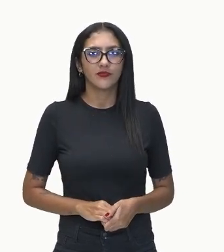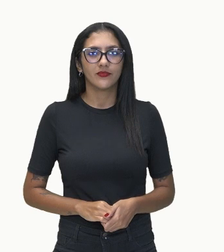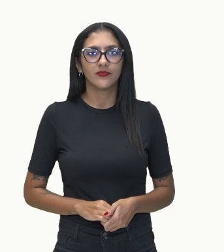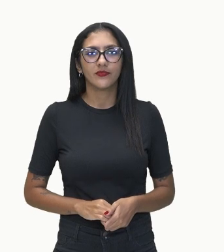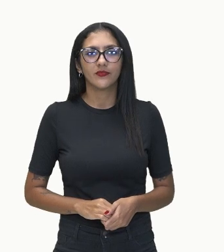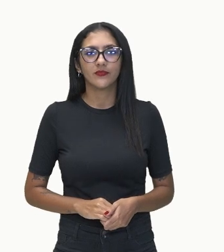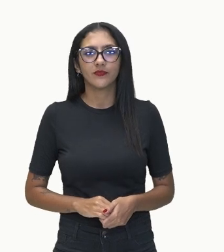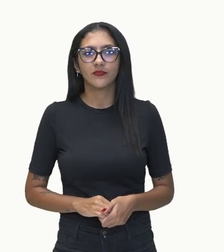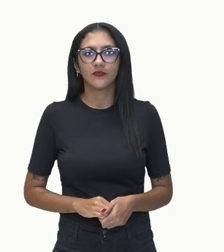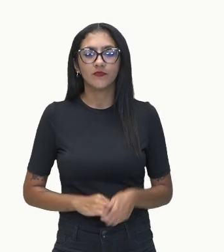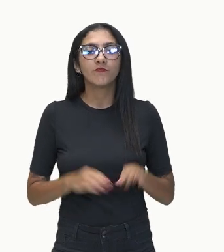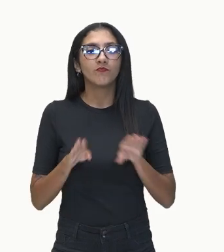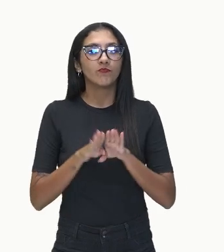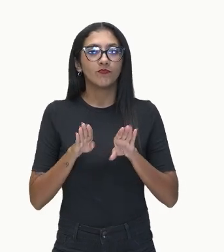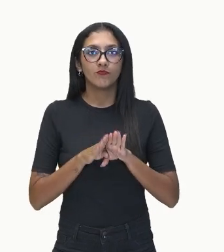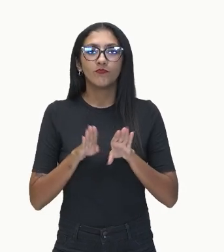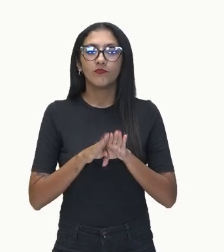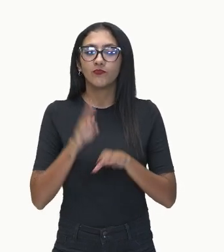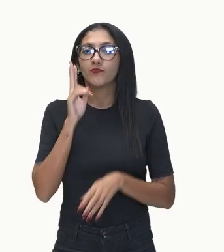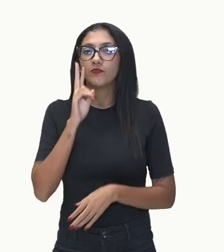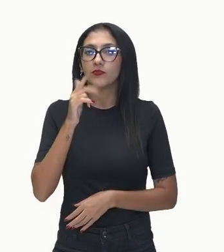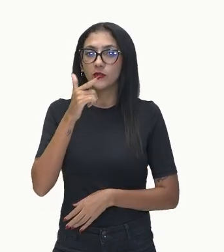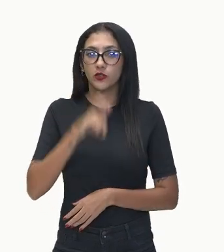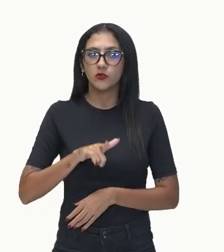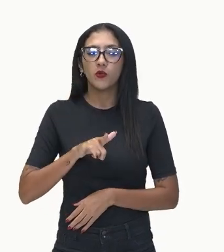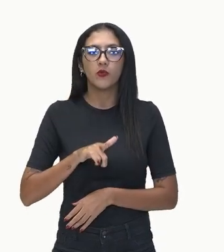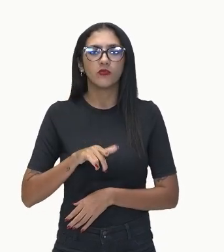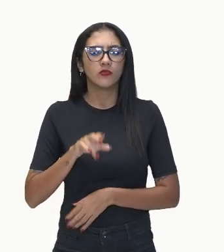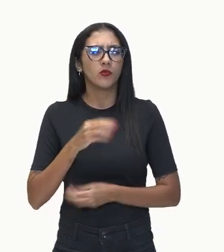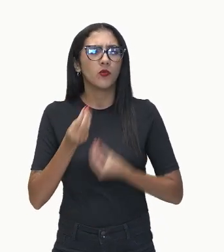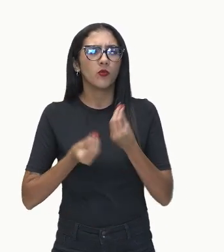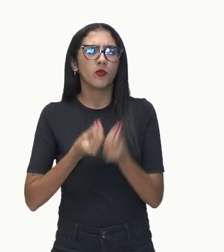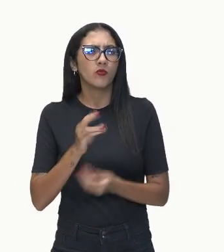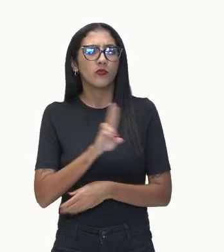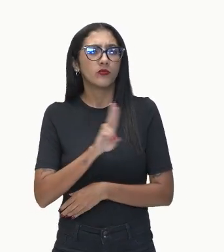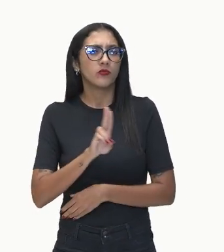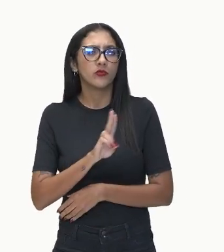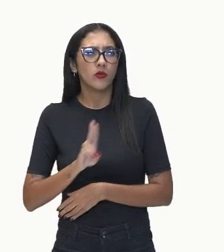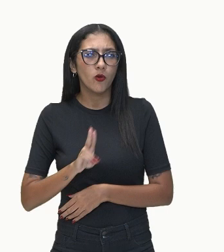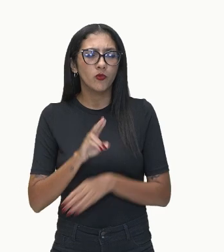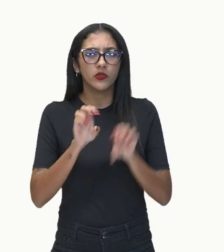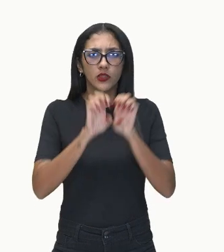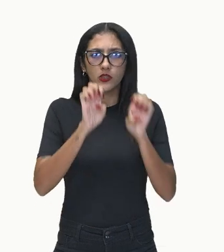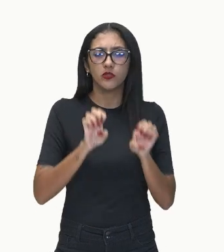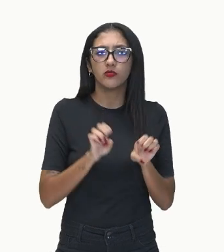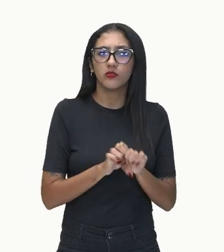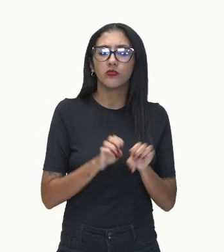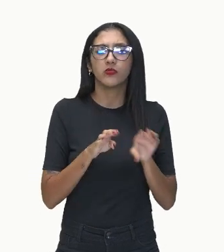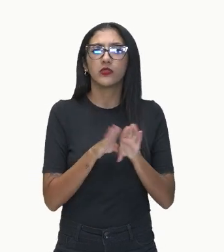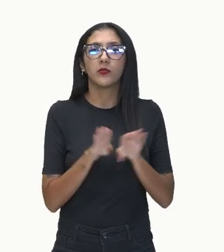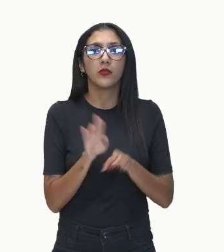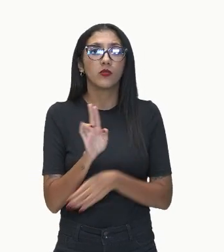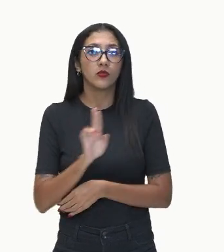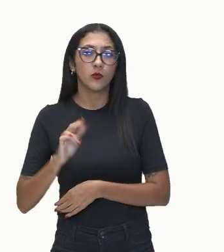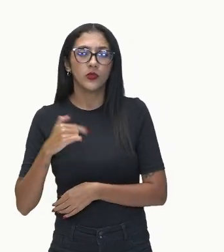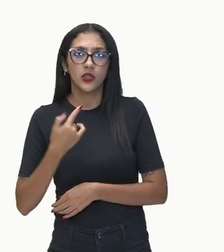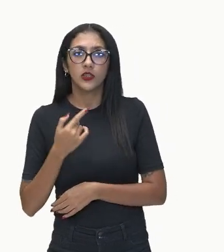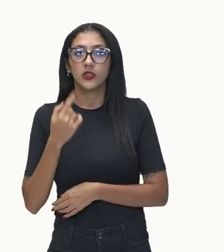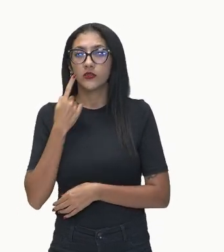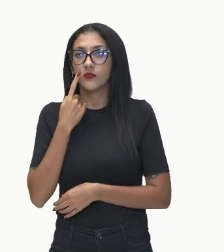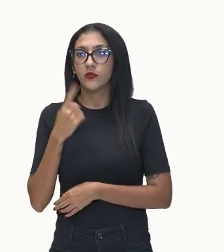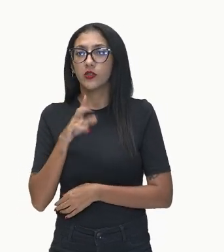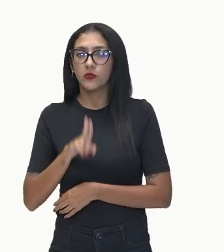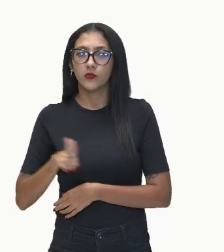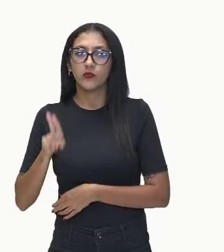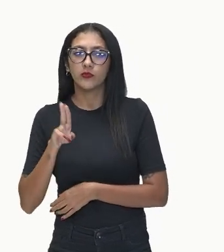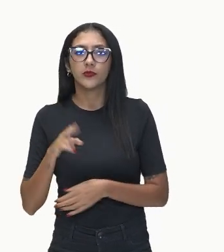Aqui também reforçando a nomenclatura, reforçando aqui para vocês a nomenclatura oficial e a nomenclatura usual. A partir de 3 átomos